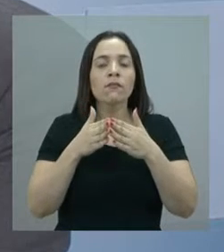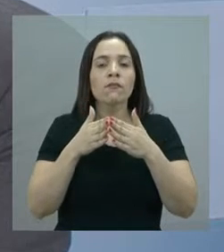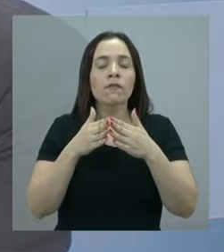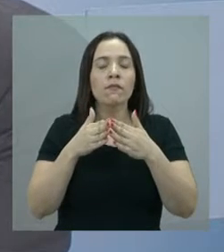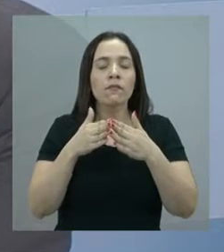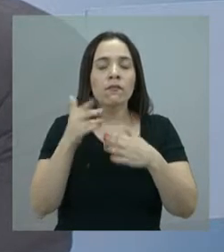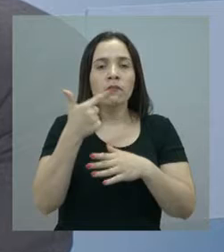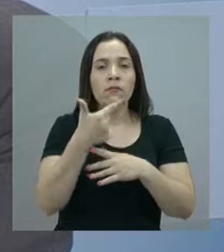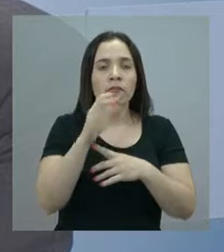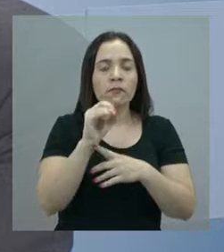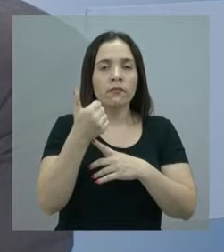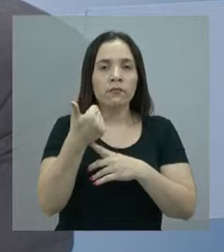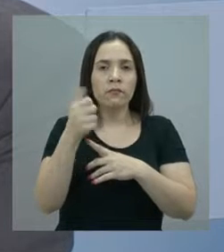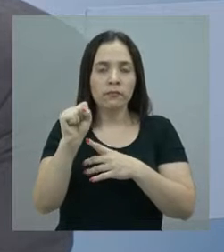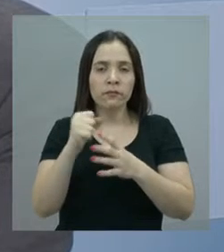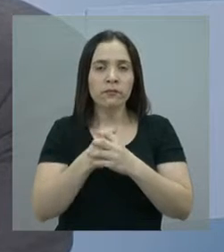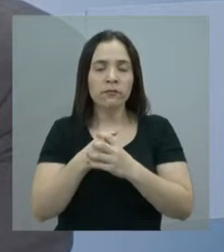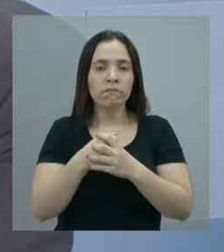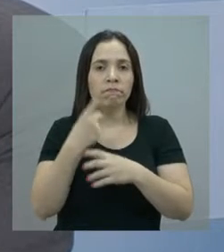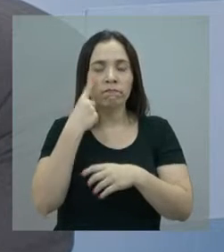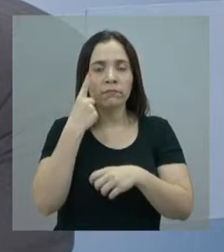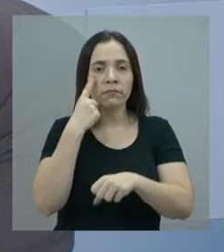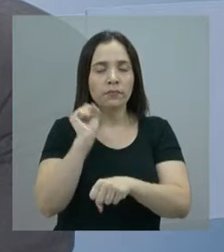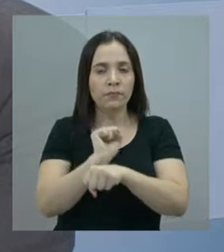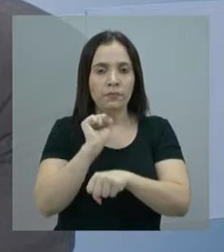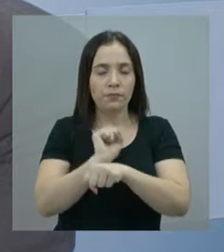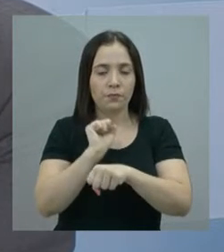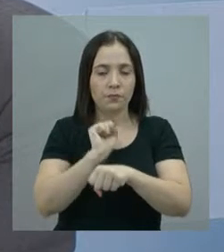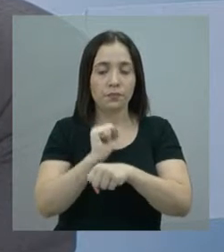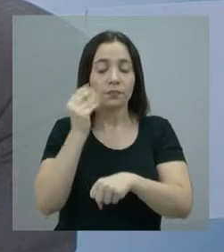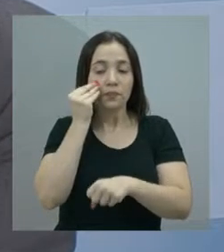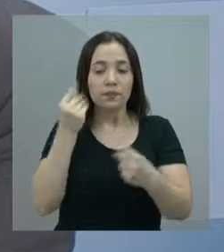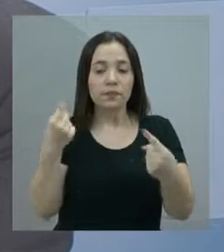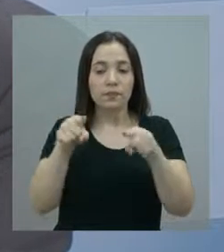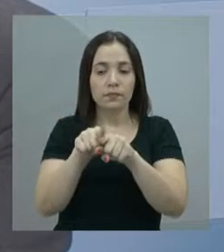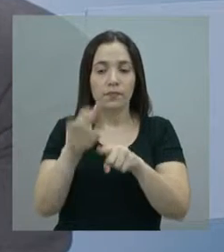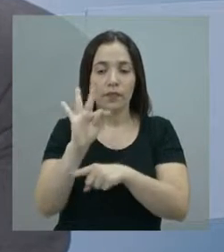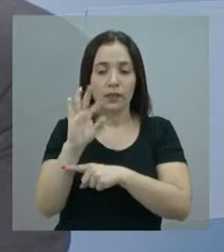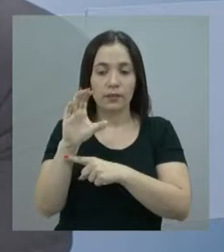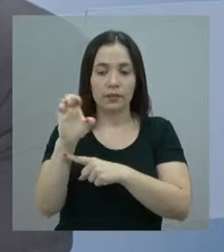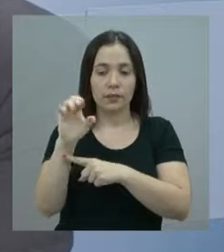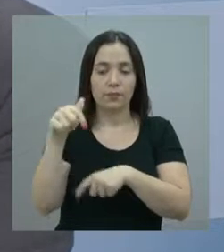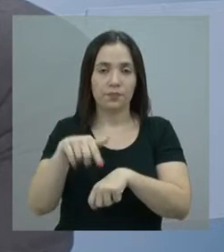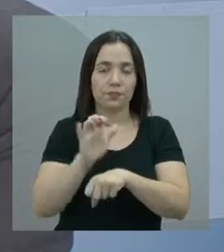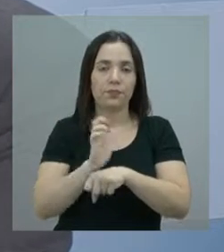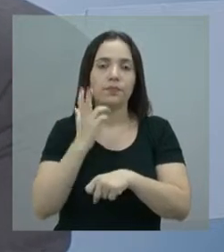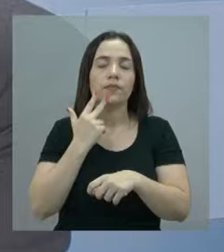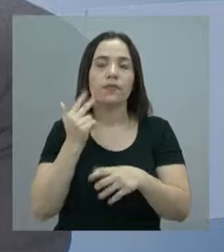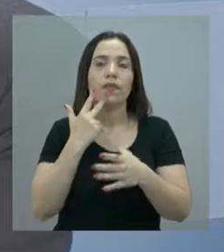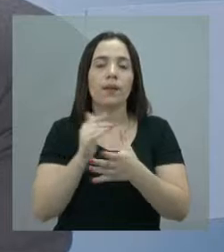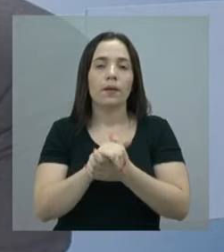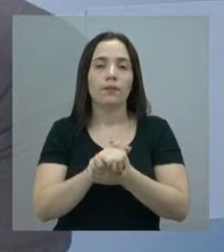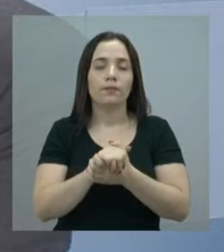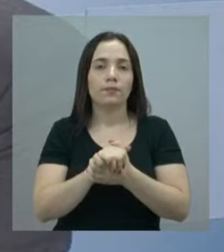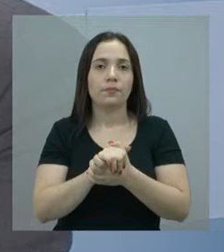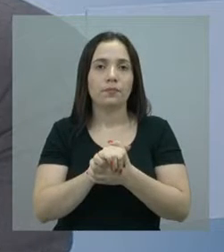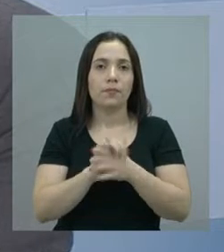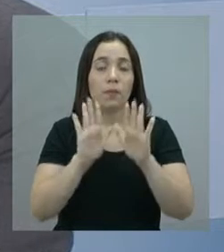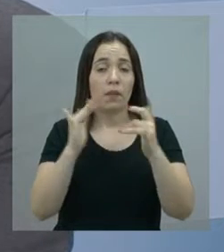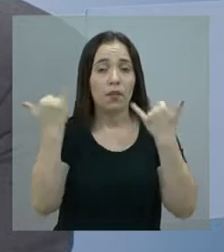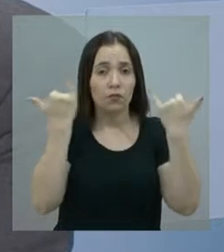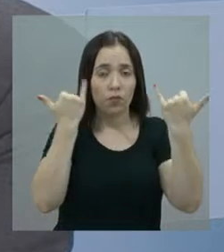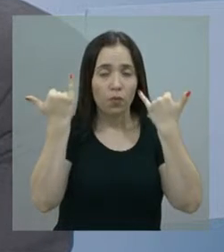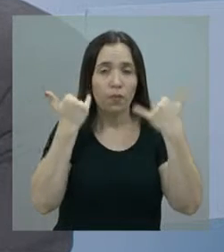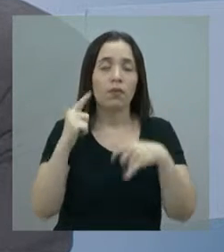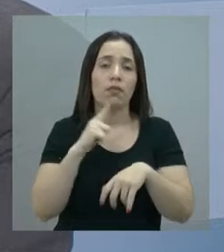de 2018. Vocês estão conseguindo isso através desse convênio com o Tribunal de Contas do Estado? Nós estamos conseguindo, mas essas informações